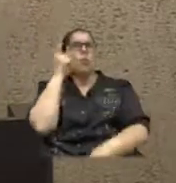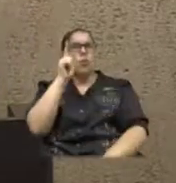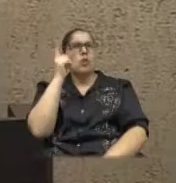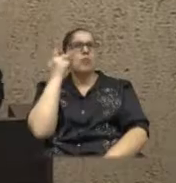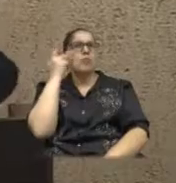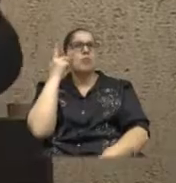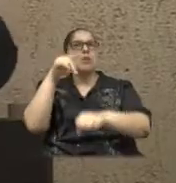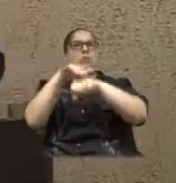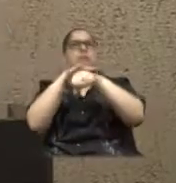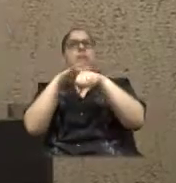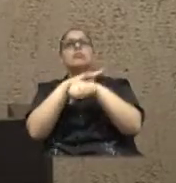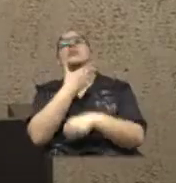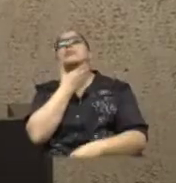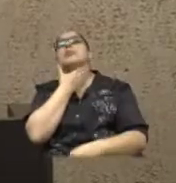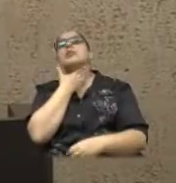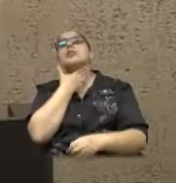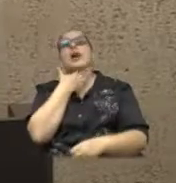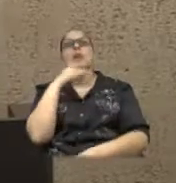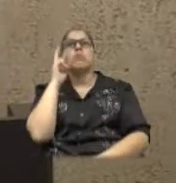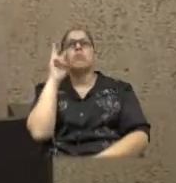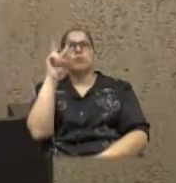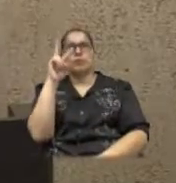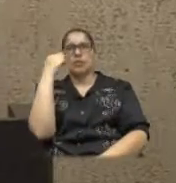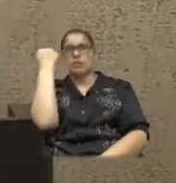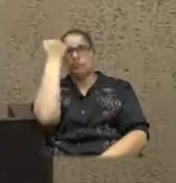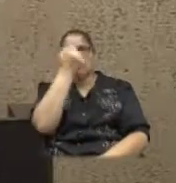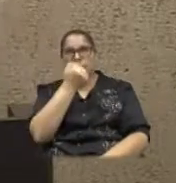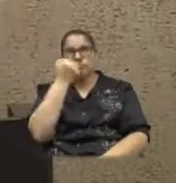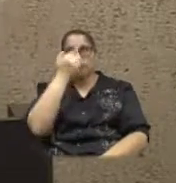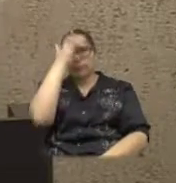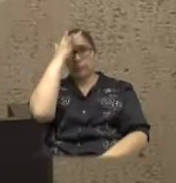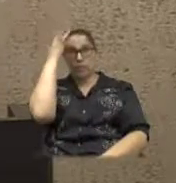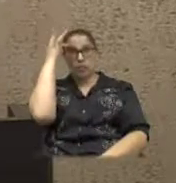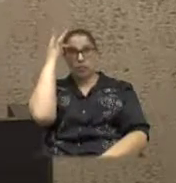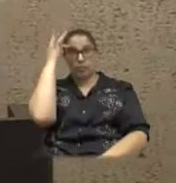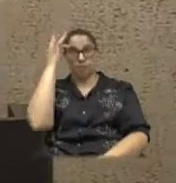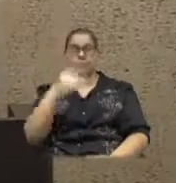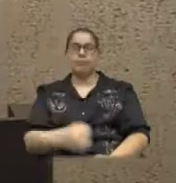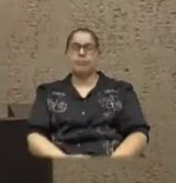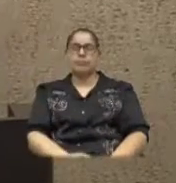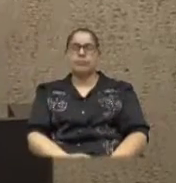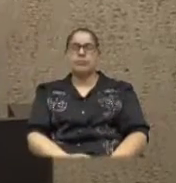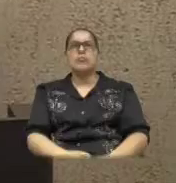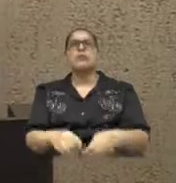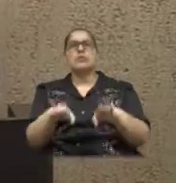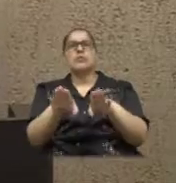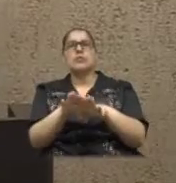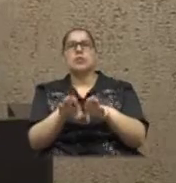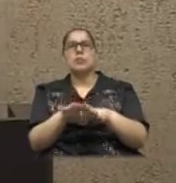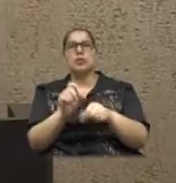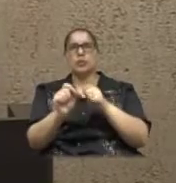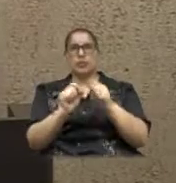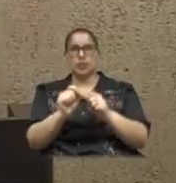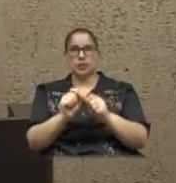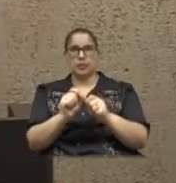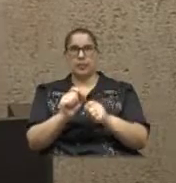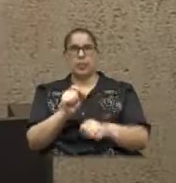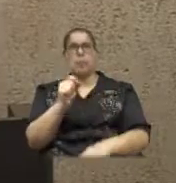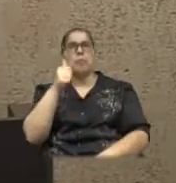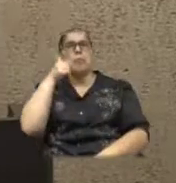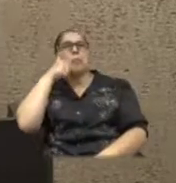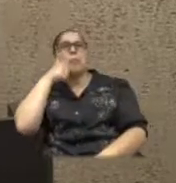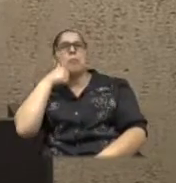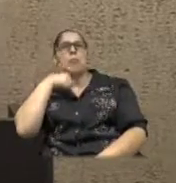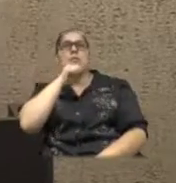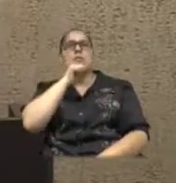acontece. Ouvíamos dizer que haveria pai matando filho e filho matando pai. Já estamos vendo, não